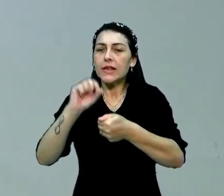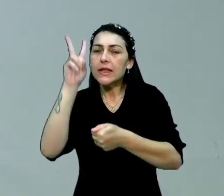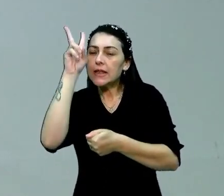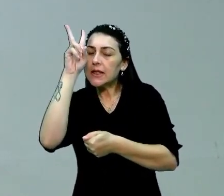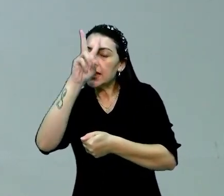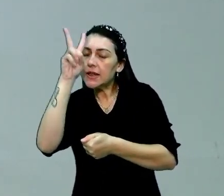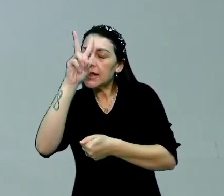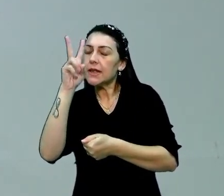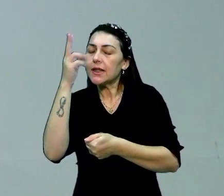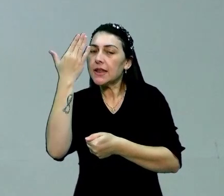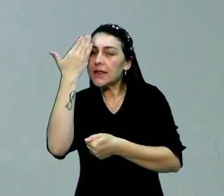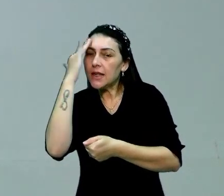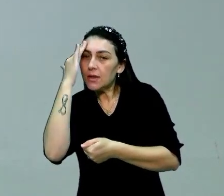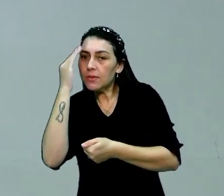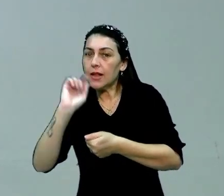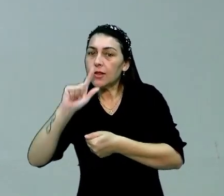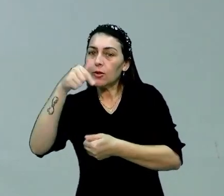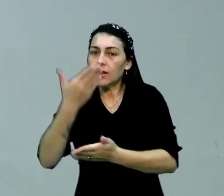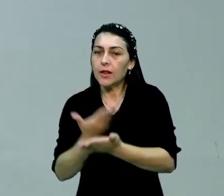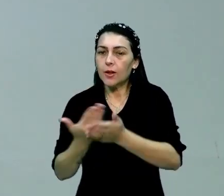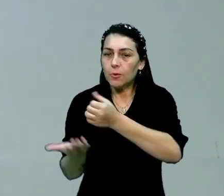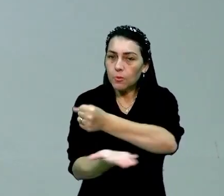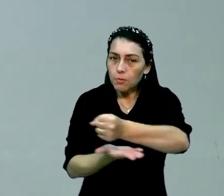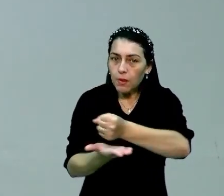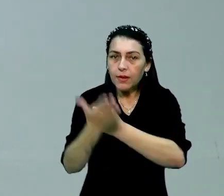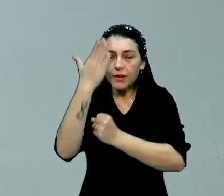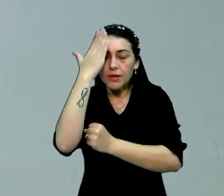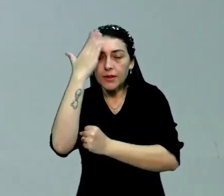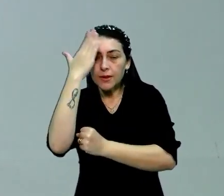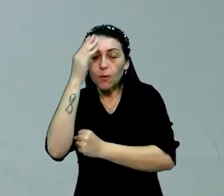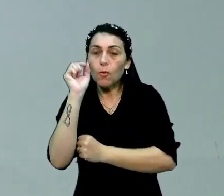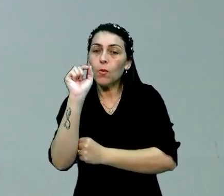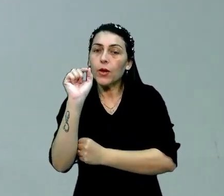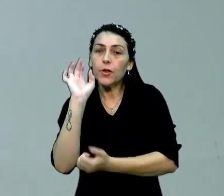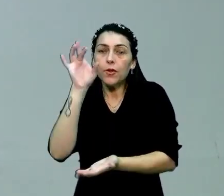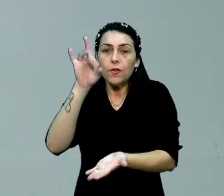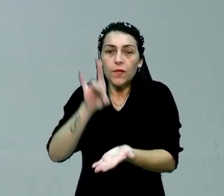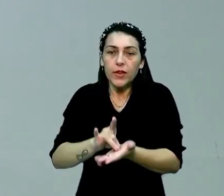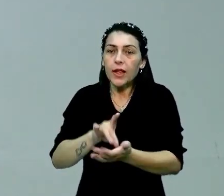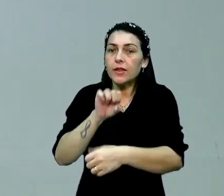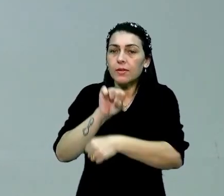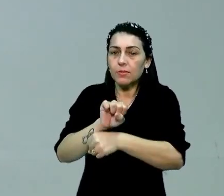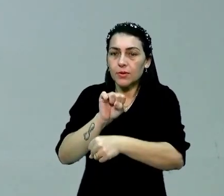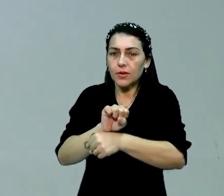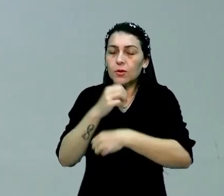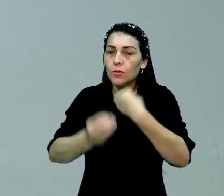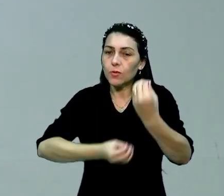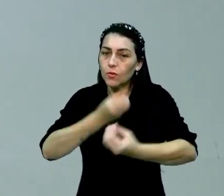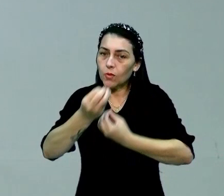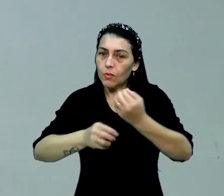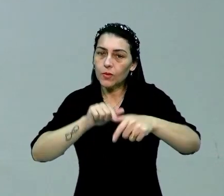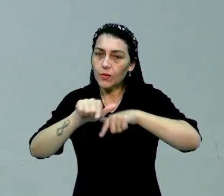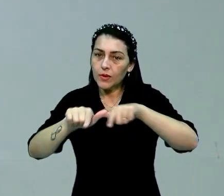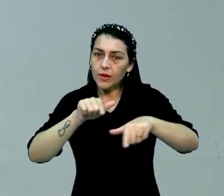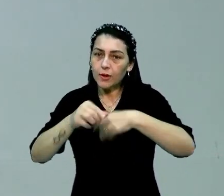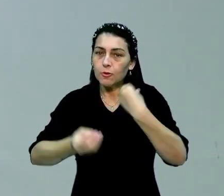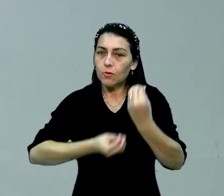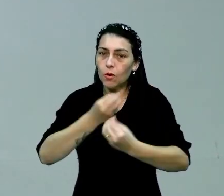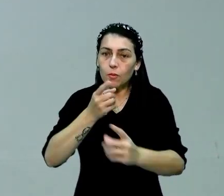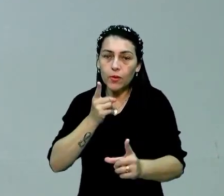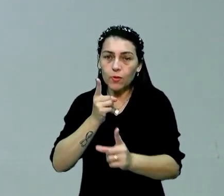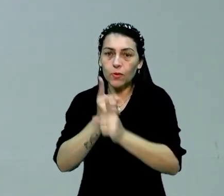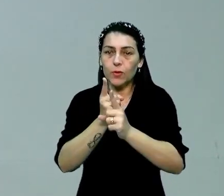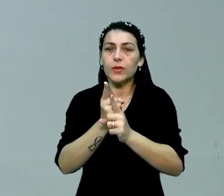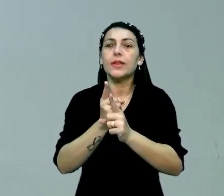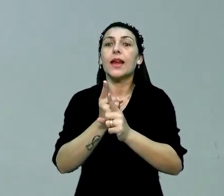que nas próximas aulas a gente já, com base nessa compreensão do que efetivamente a gente pode esperar, de como a gente vai trabalhar e de como a gente vai encontrar